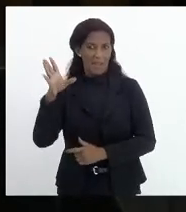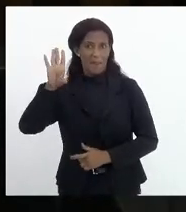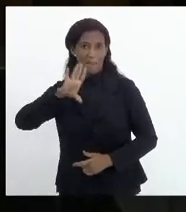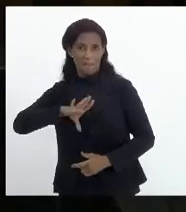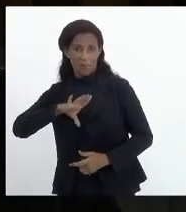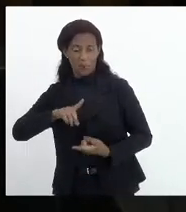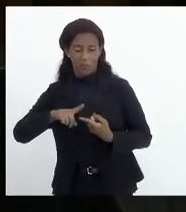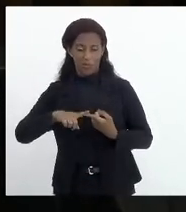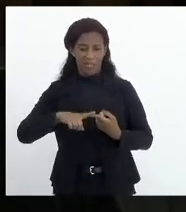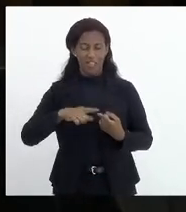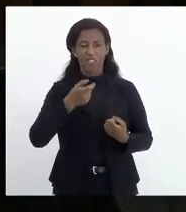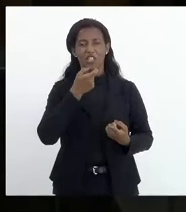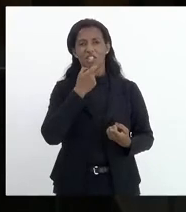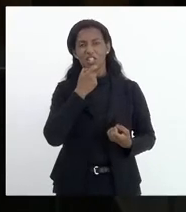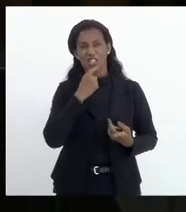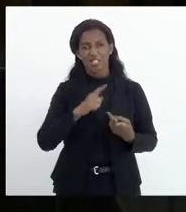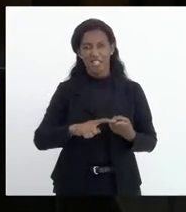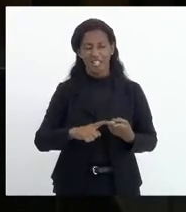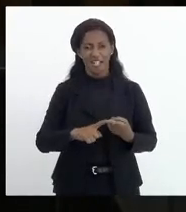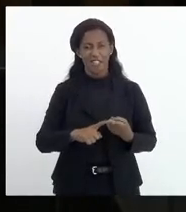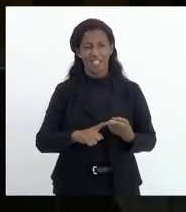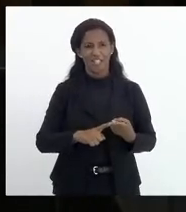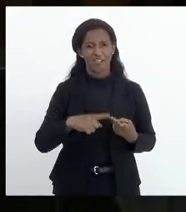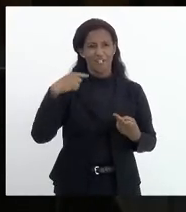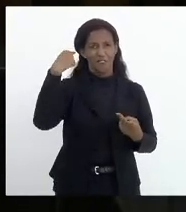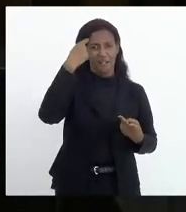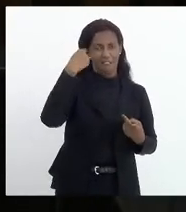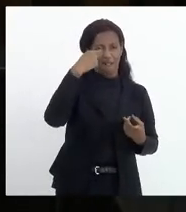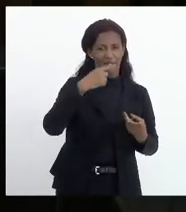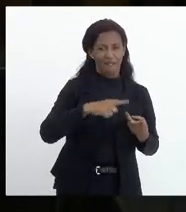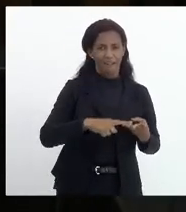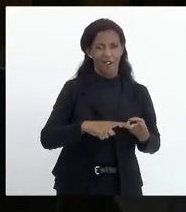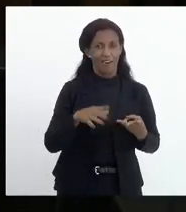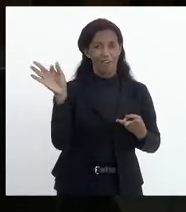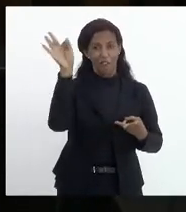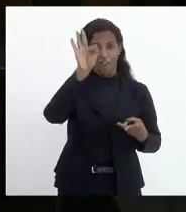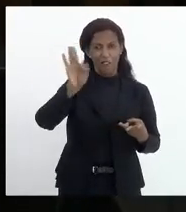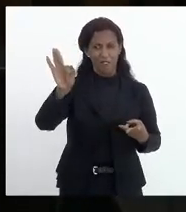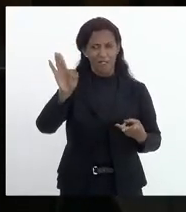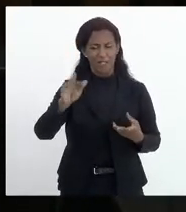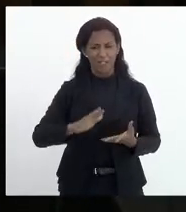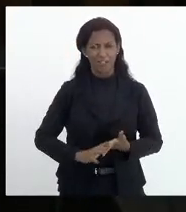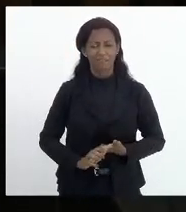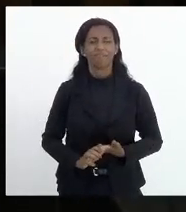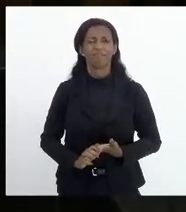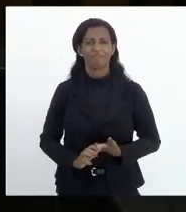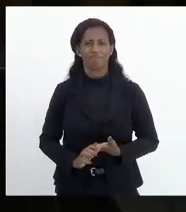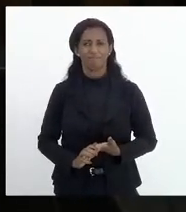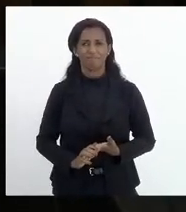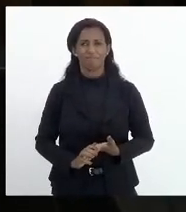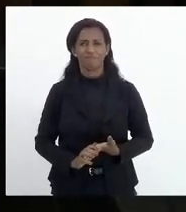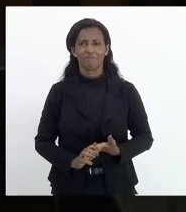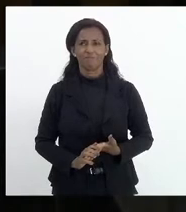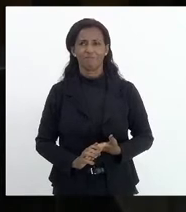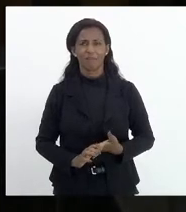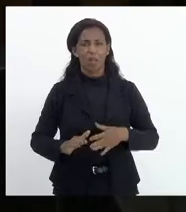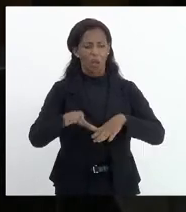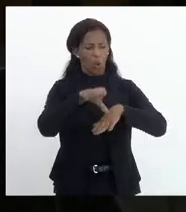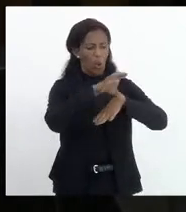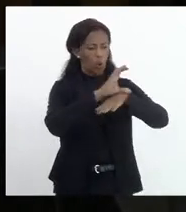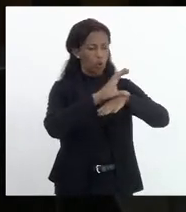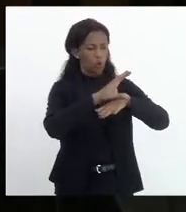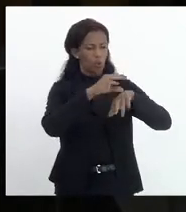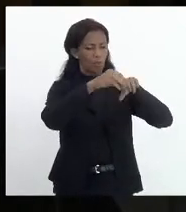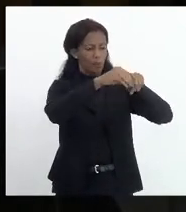Inglês Espanhol e francês golpe bilíngue e rasgando a